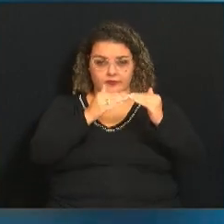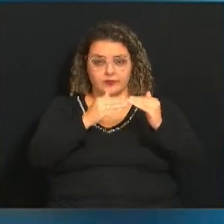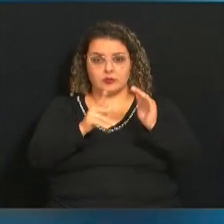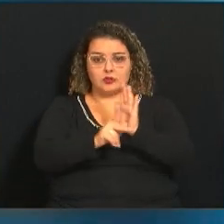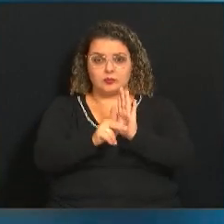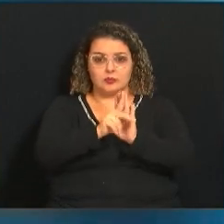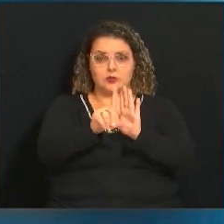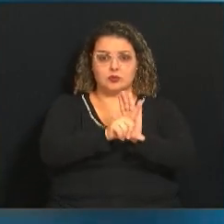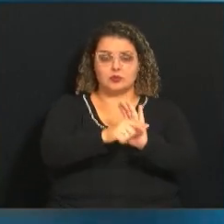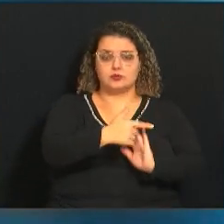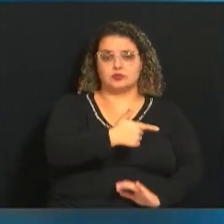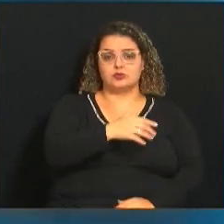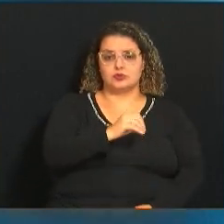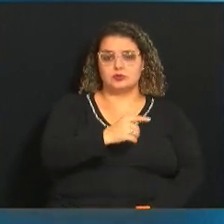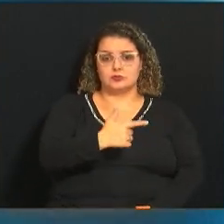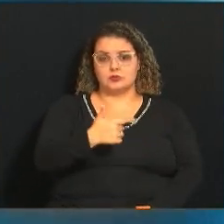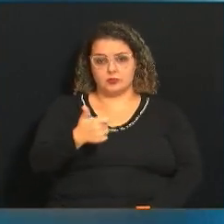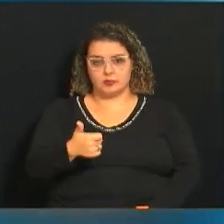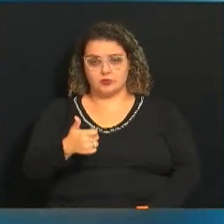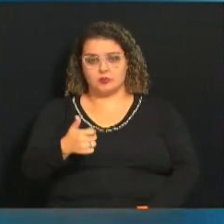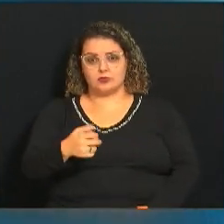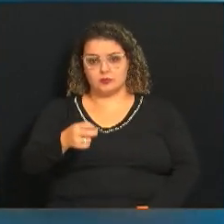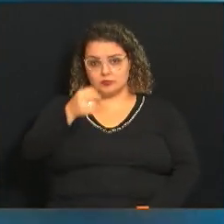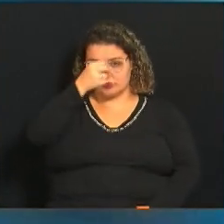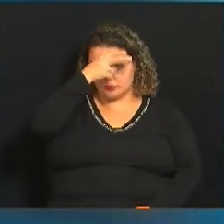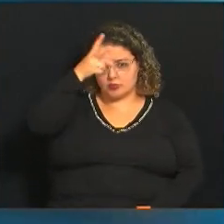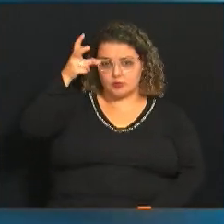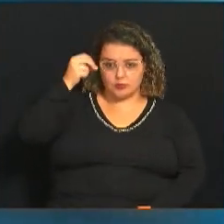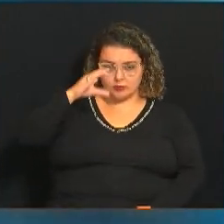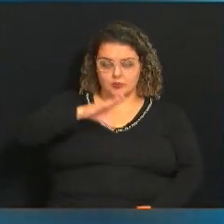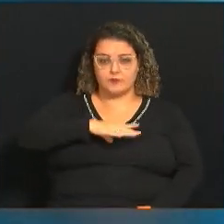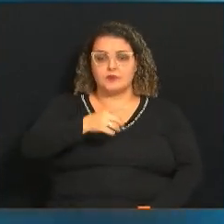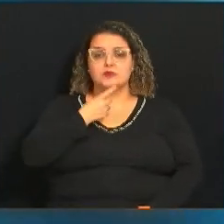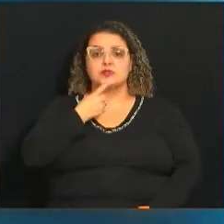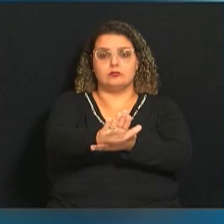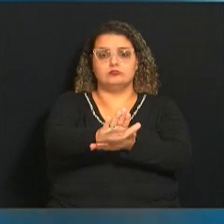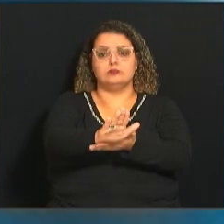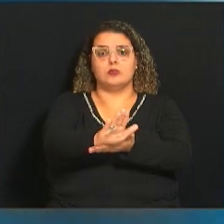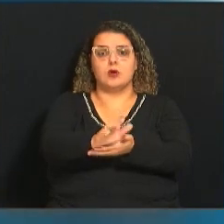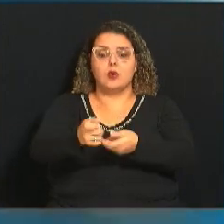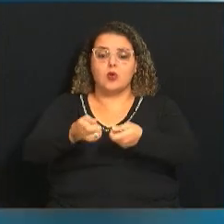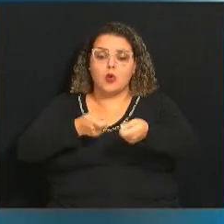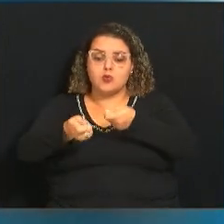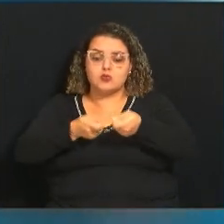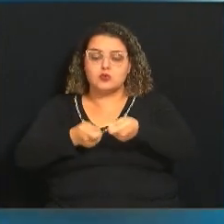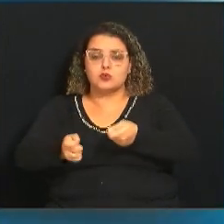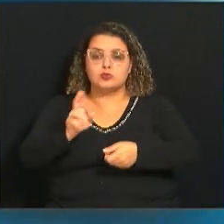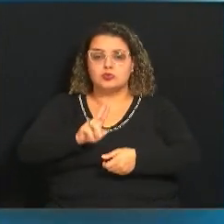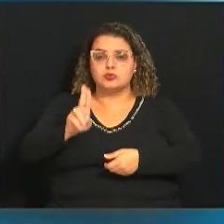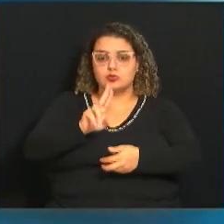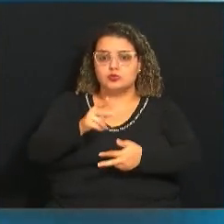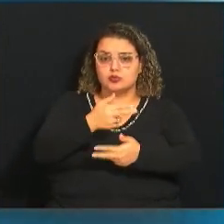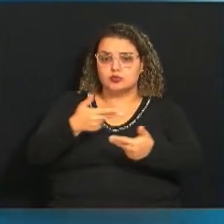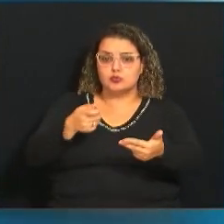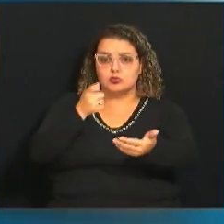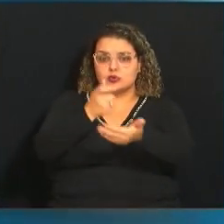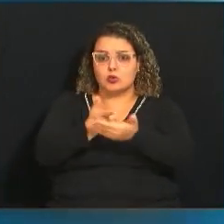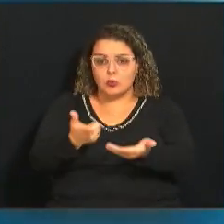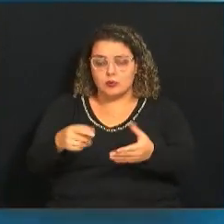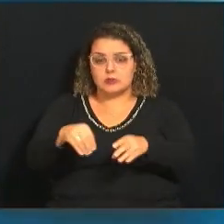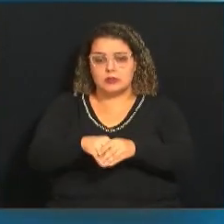vai entrar em pauta novamente para ser votado em segunda análise no mérito. Olha só, na última